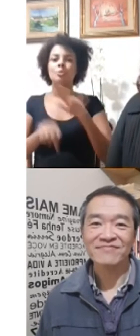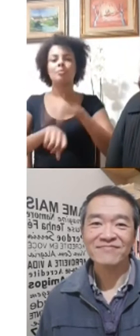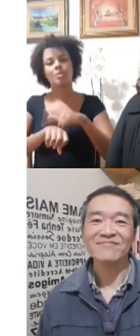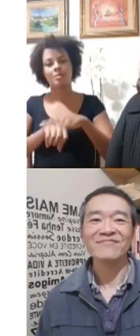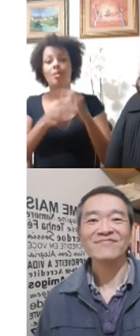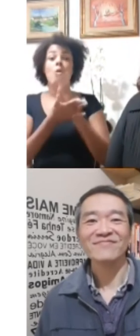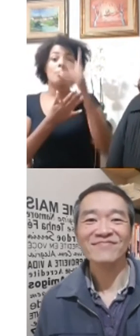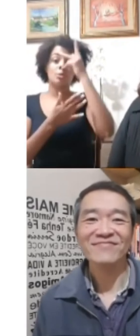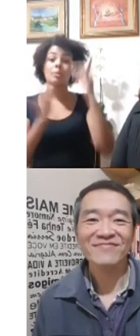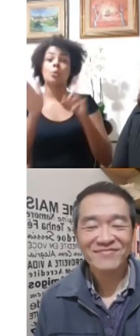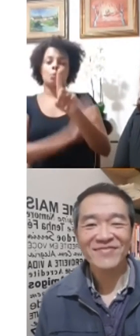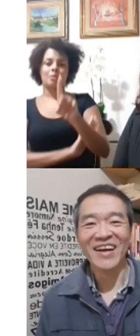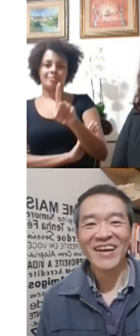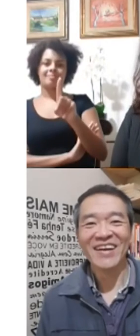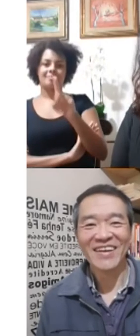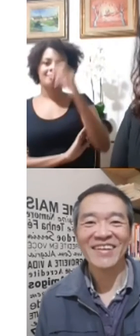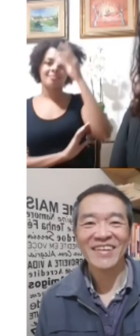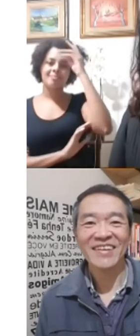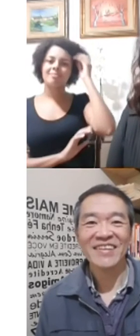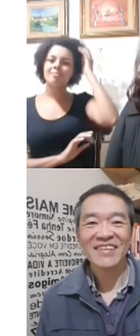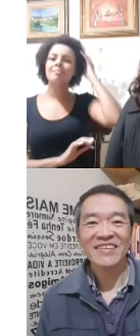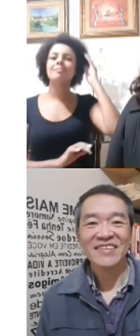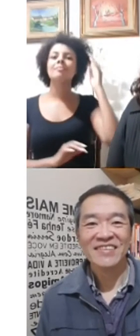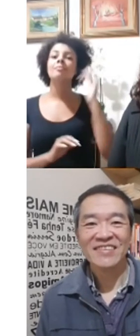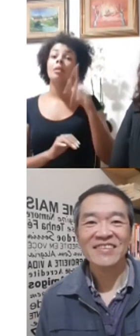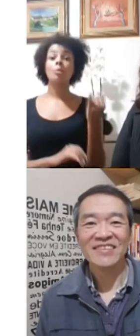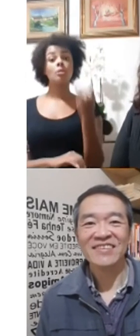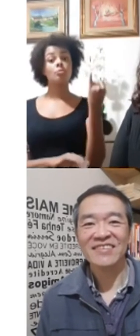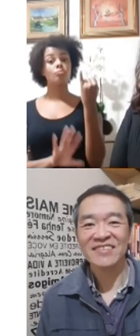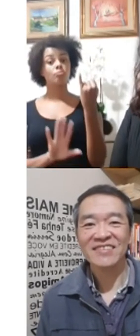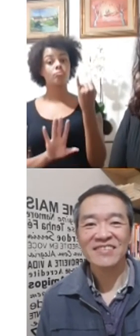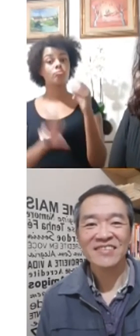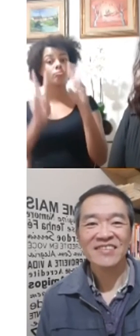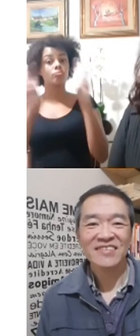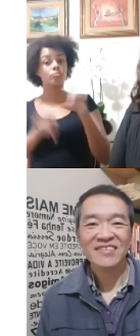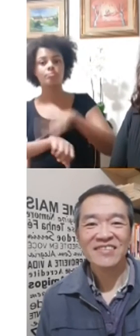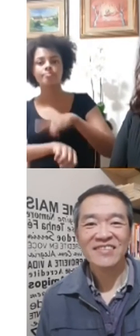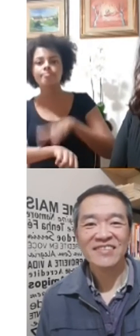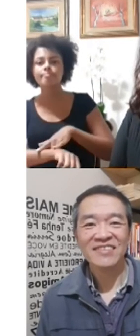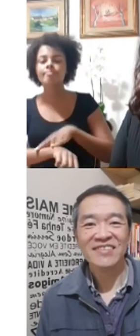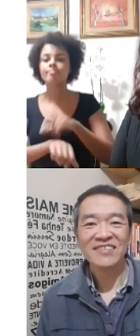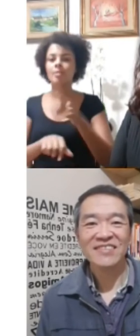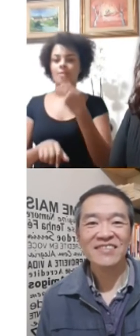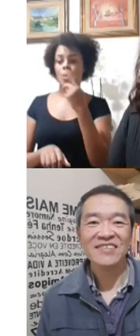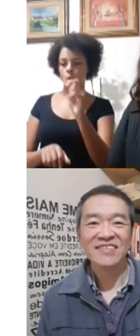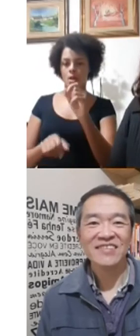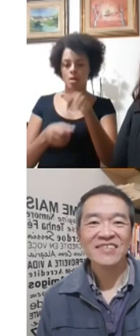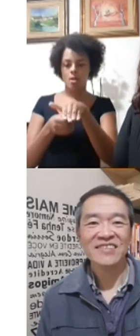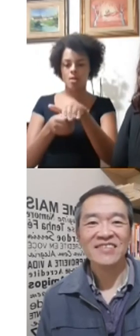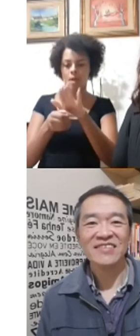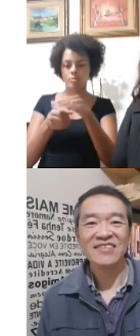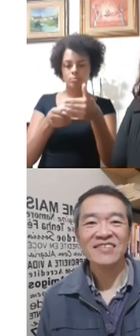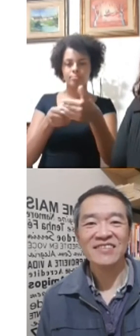te pergunta do banheiro. Mas eu acho que, de uma certa forma, isso é importante, né? Eu acho bom a gente deixar bem claro que aquela abertura frontal